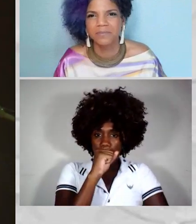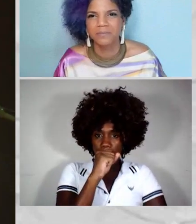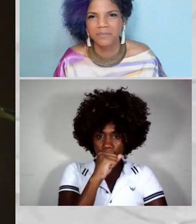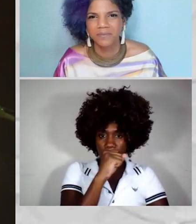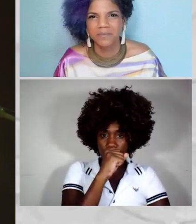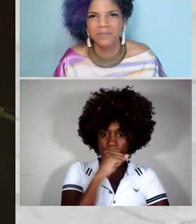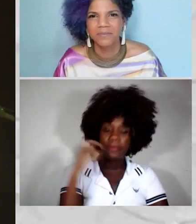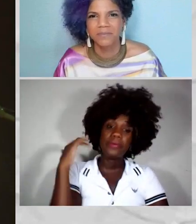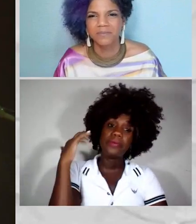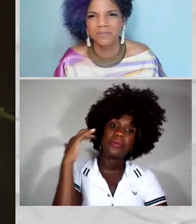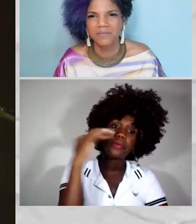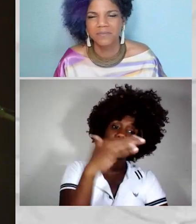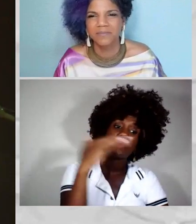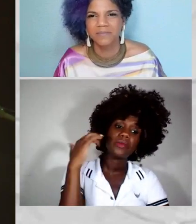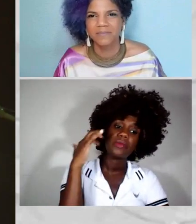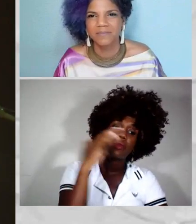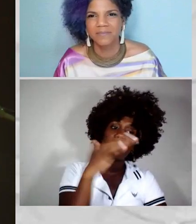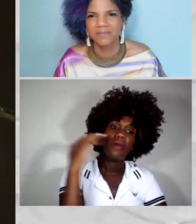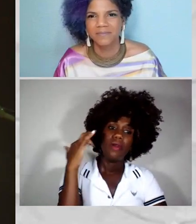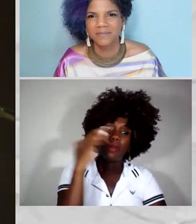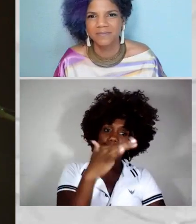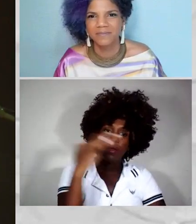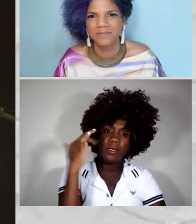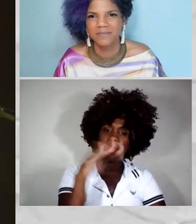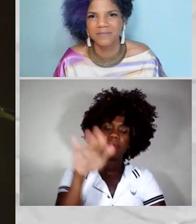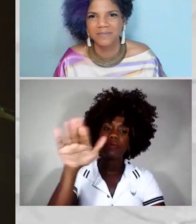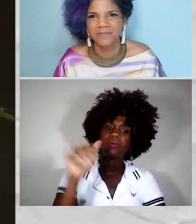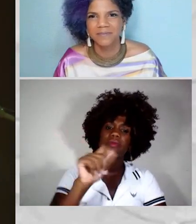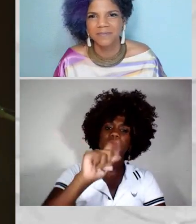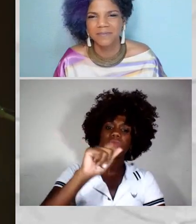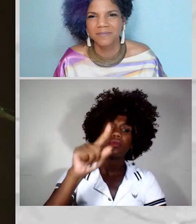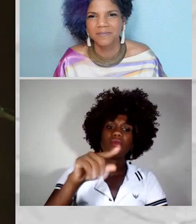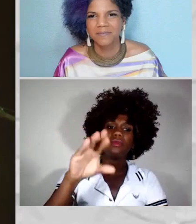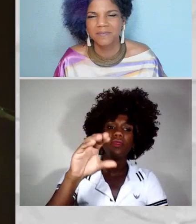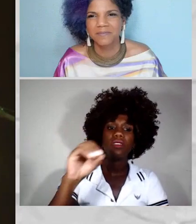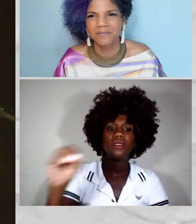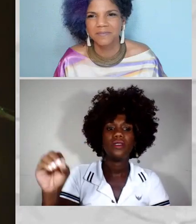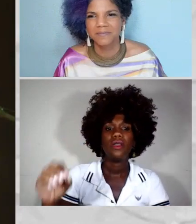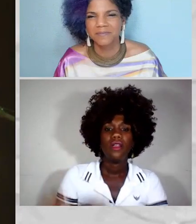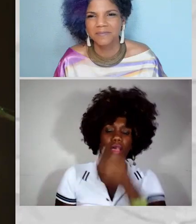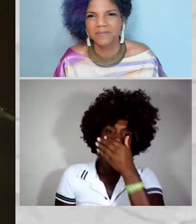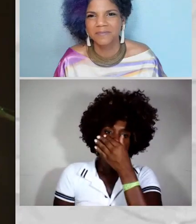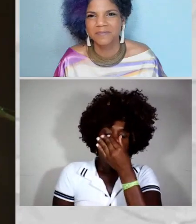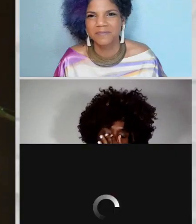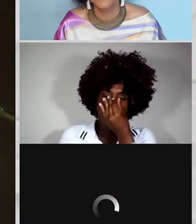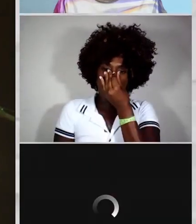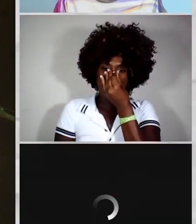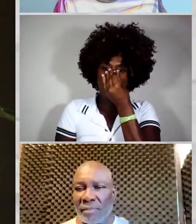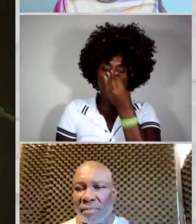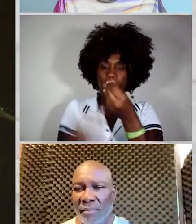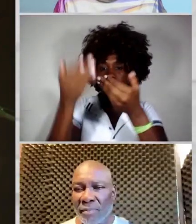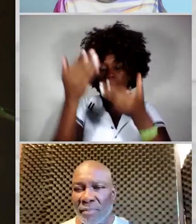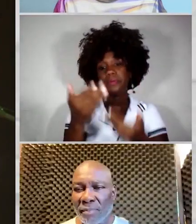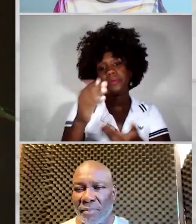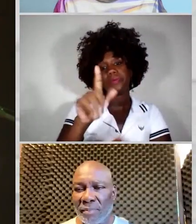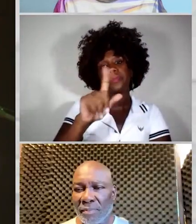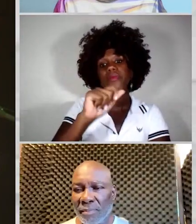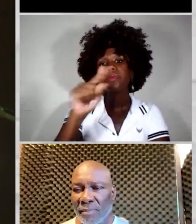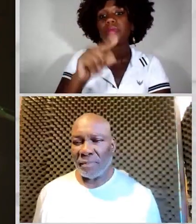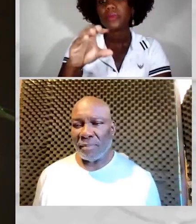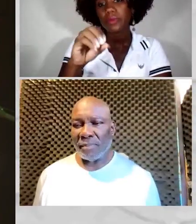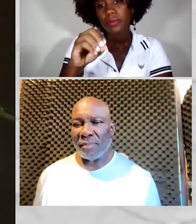é esse motor. Eu queria chamar Lazo, já que, assim, falando de música... E, para